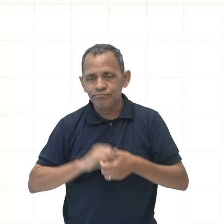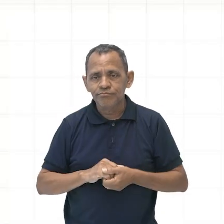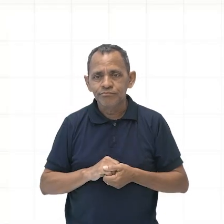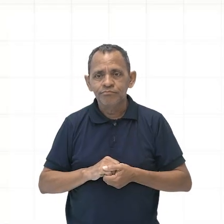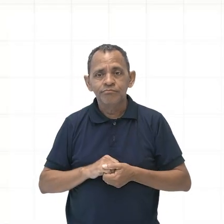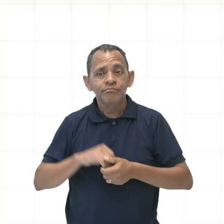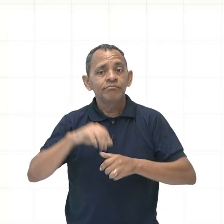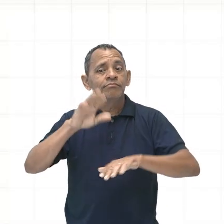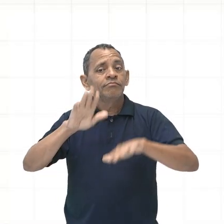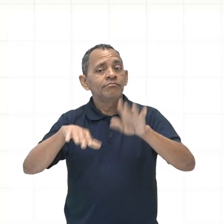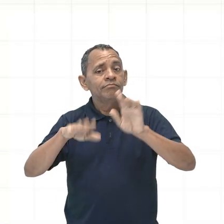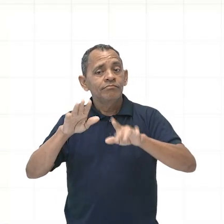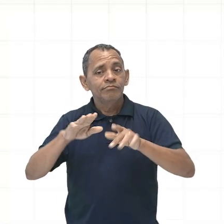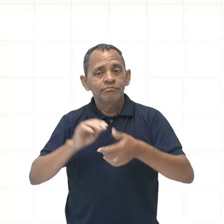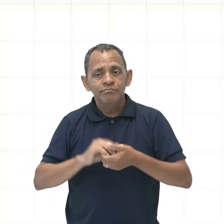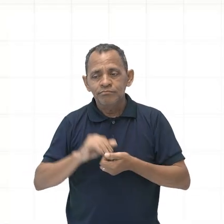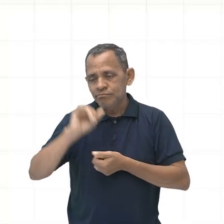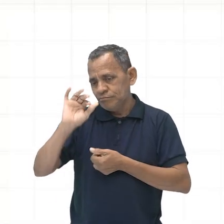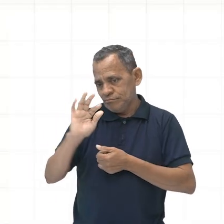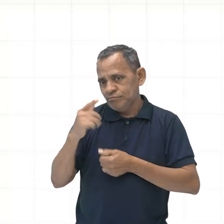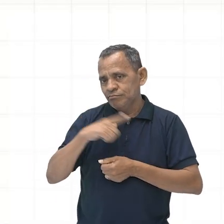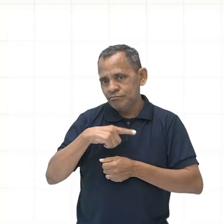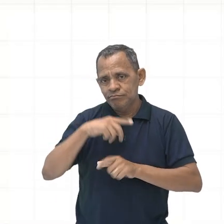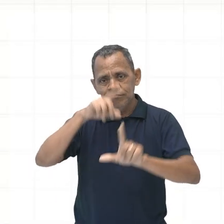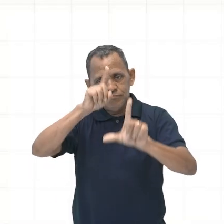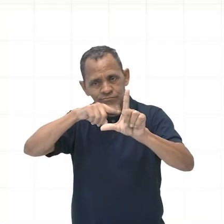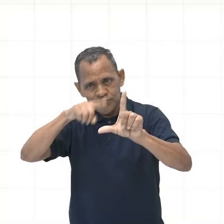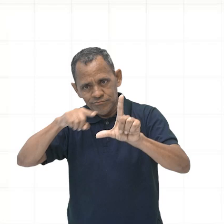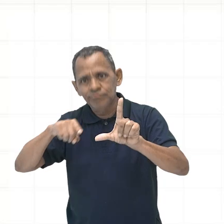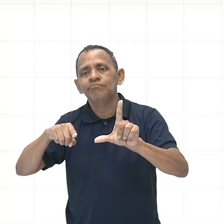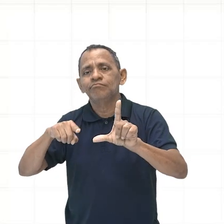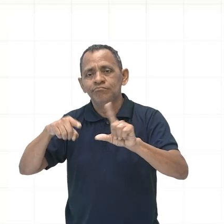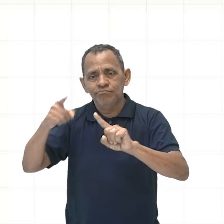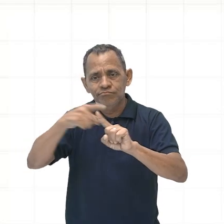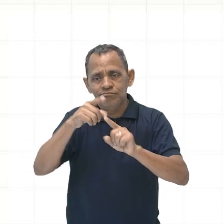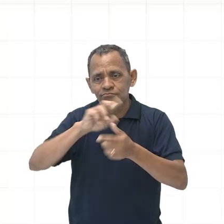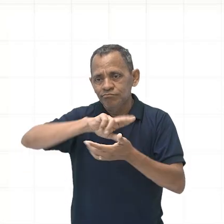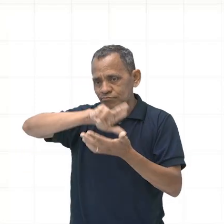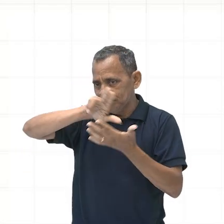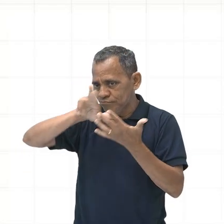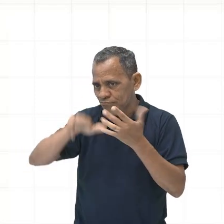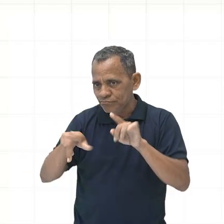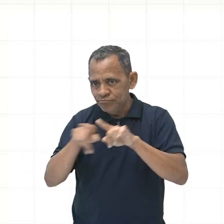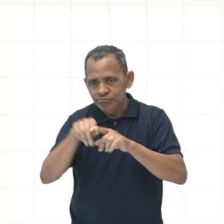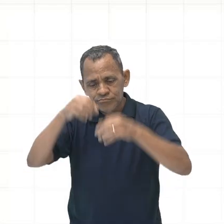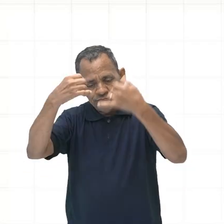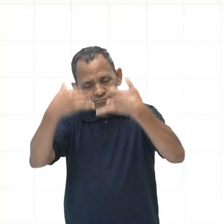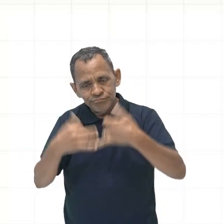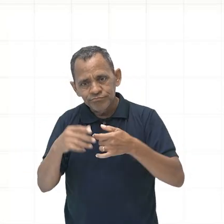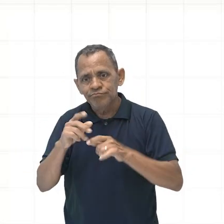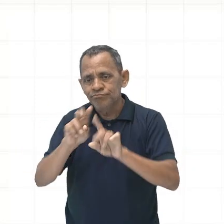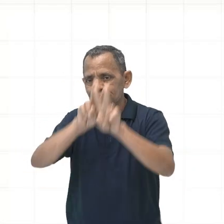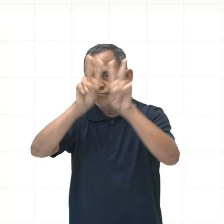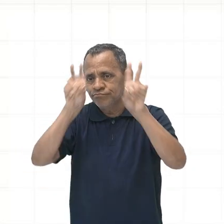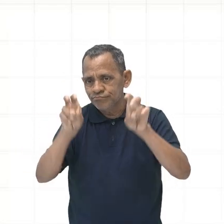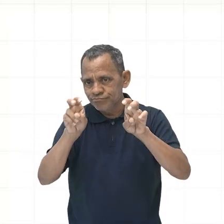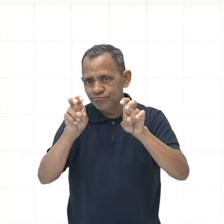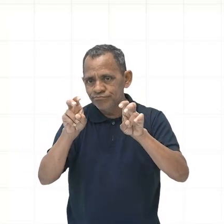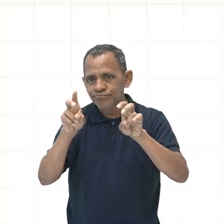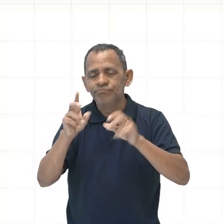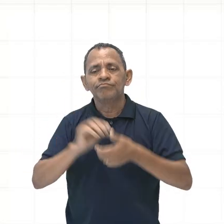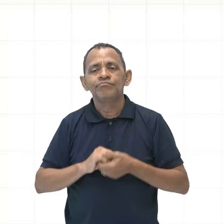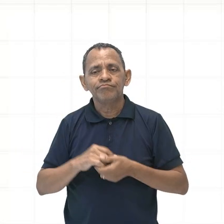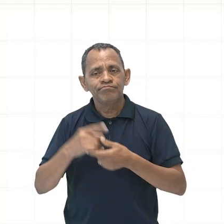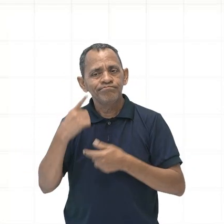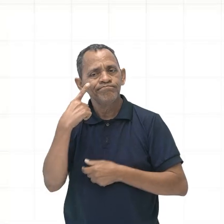vezes, essas imagens têm gráficos de vários tipos para explicar um assunto. O